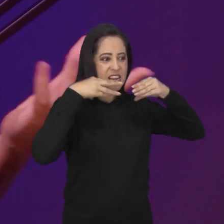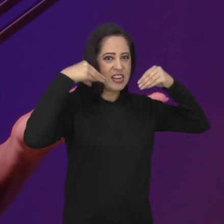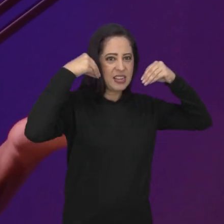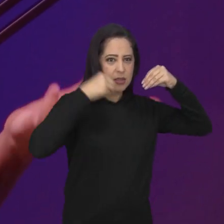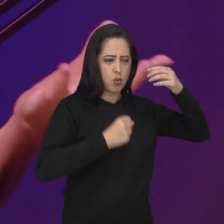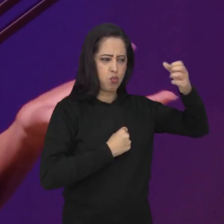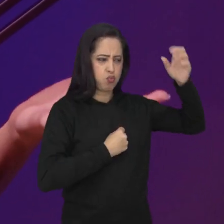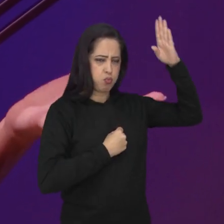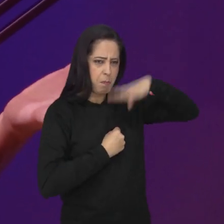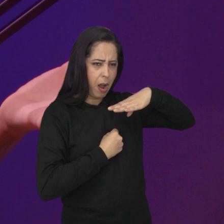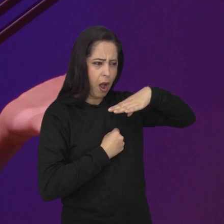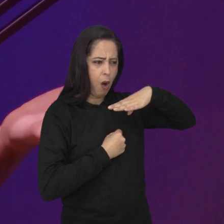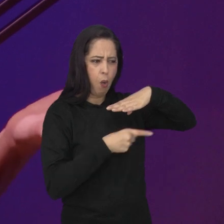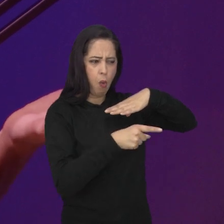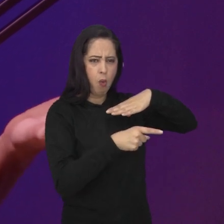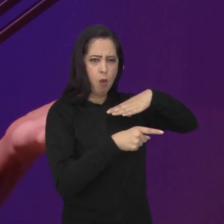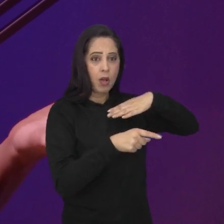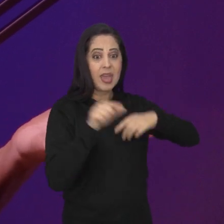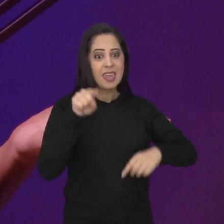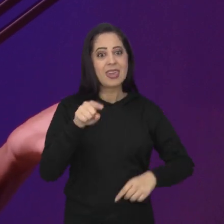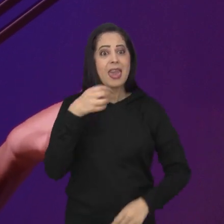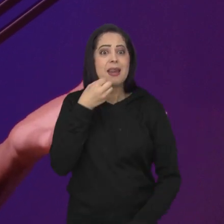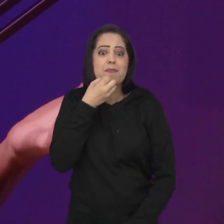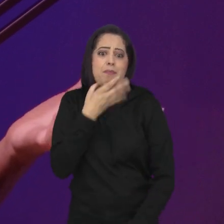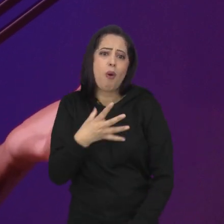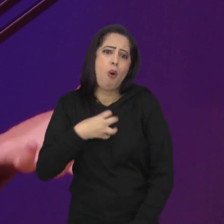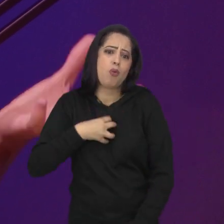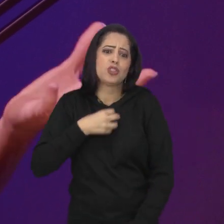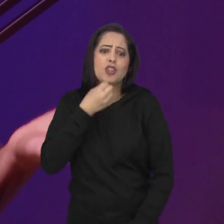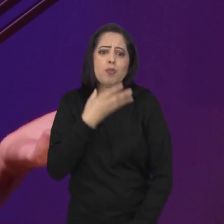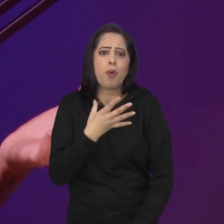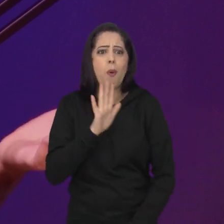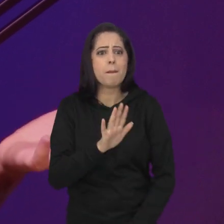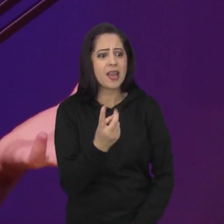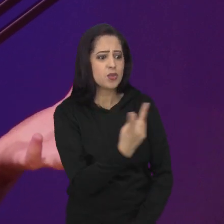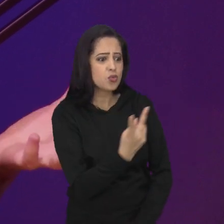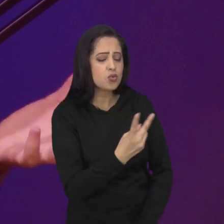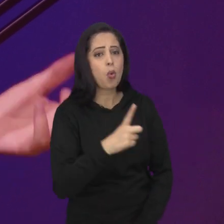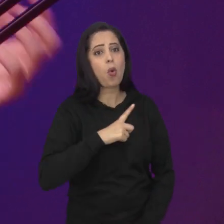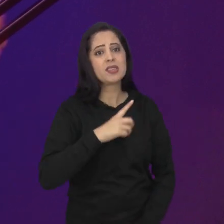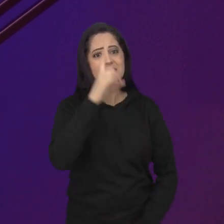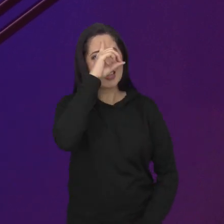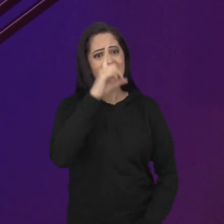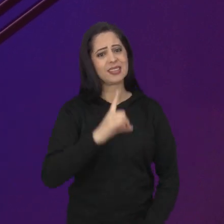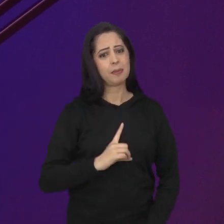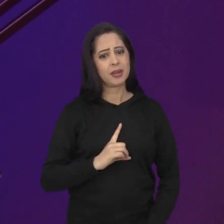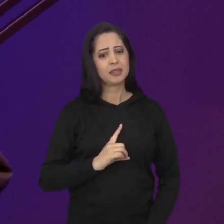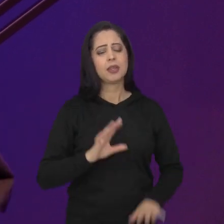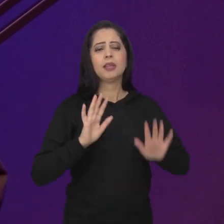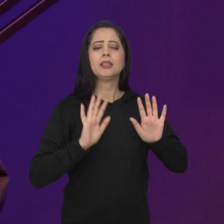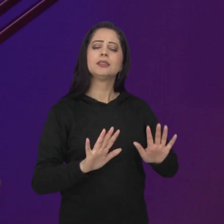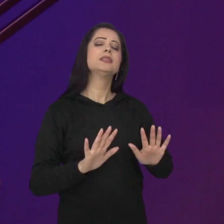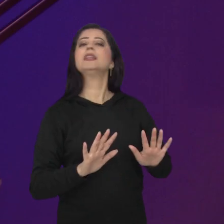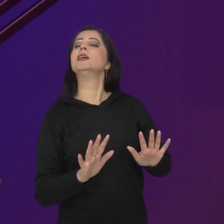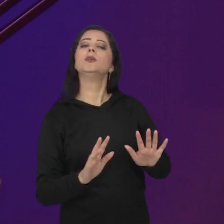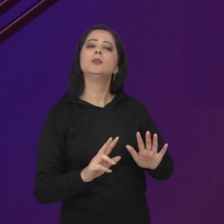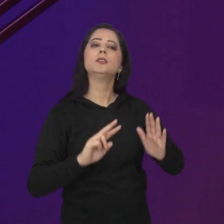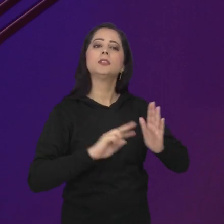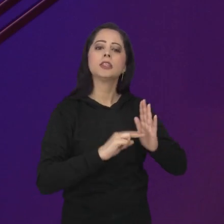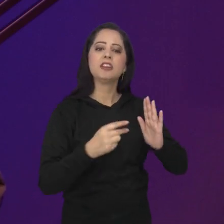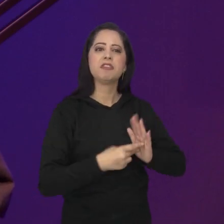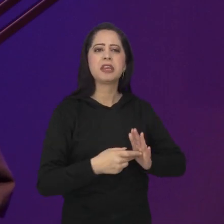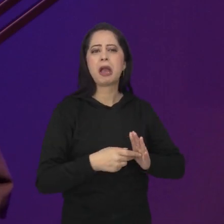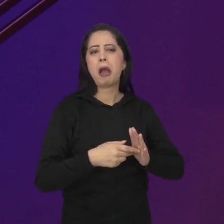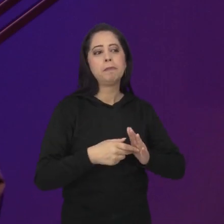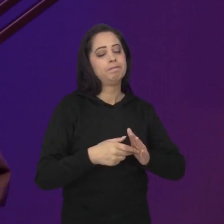tem um Coringa que seria um vilão, o Ió é um personagem bonzinho, e os dois têm depressão. Então, assim, mostra muito o quanto